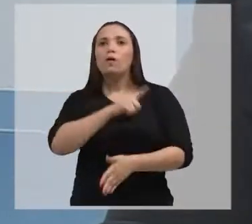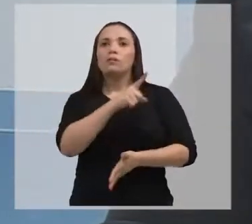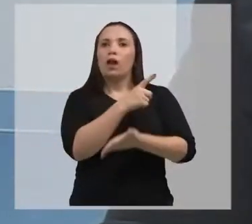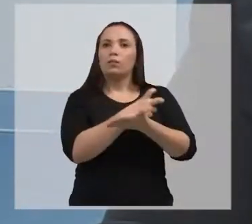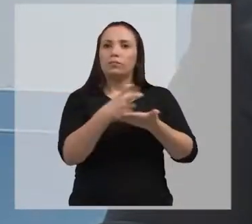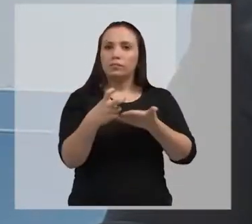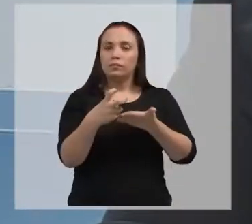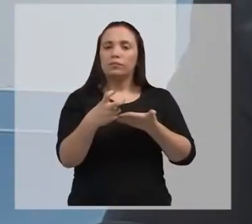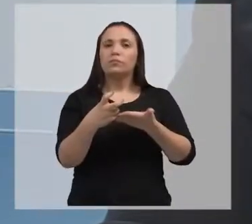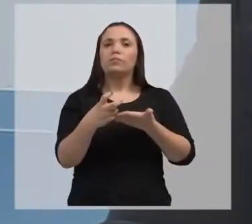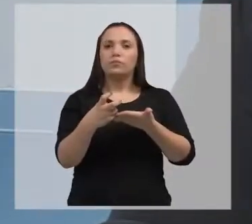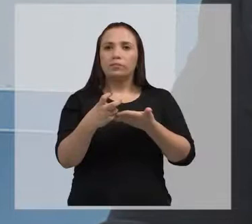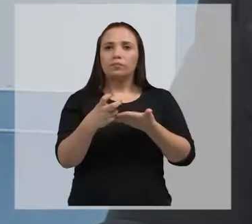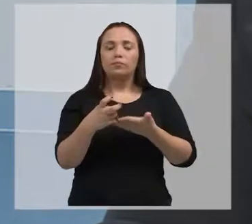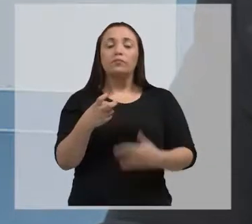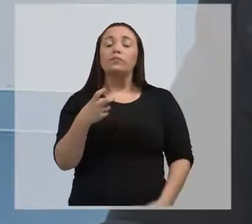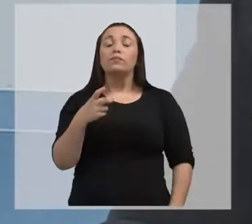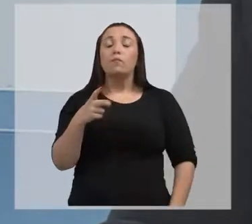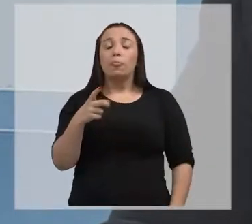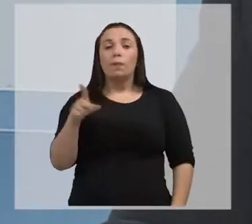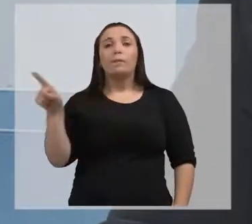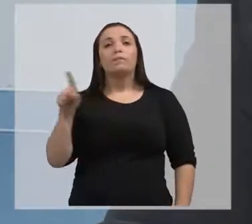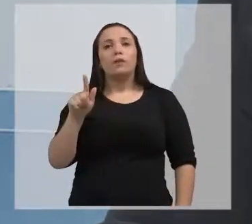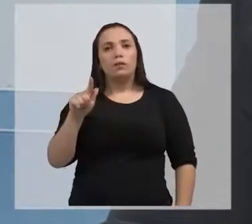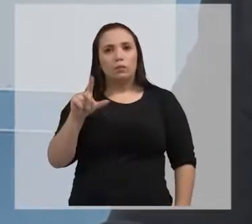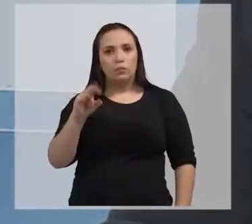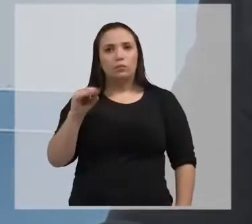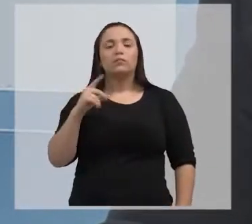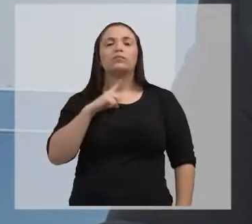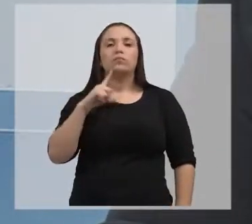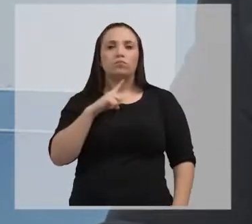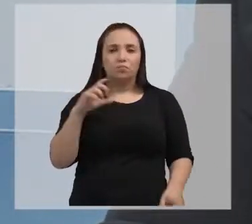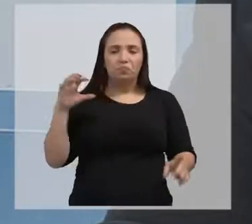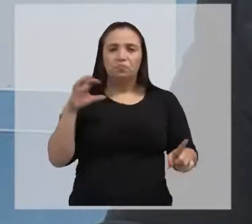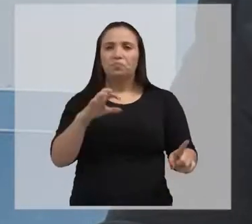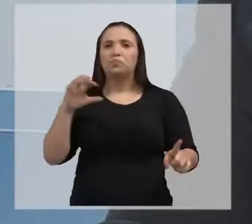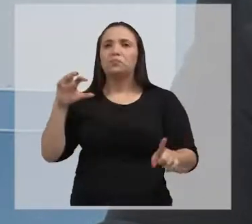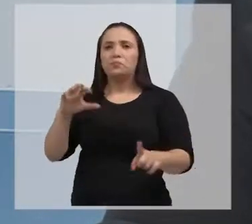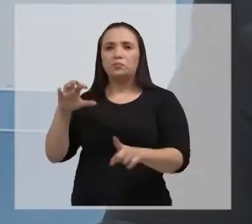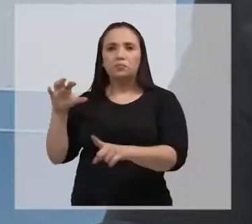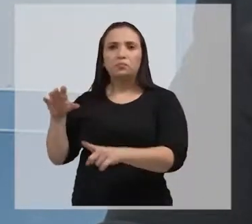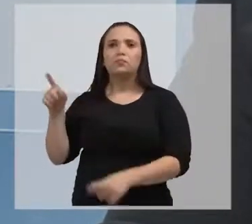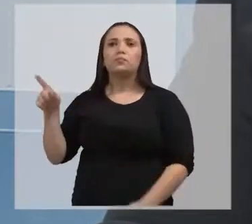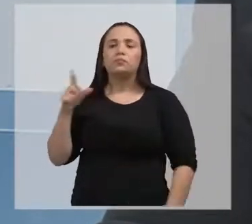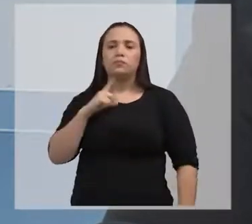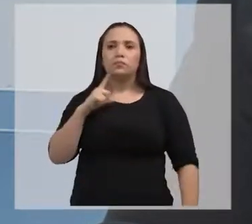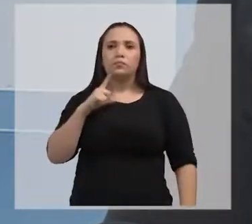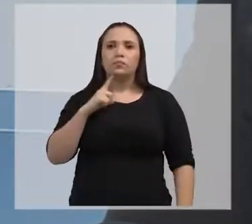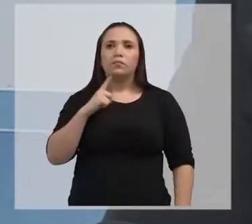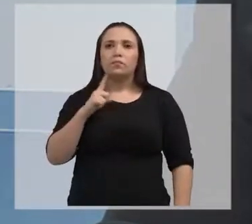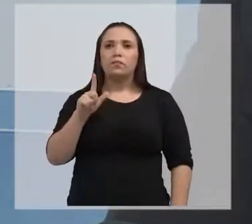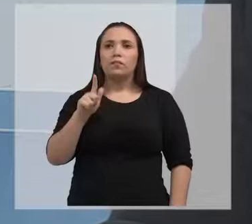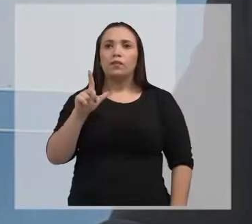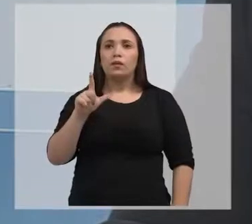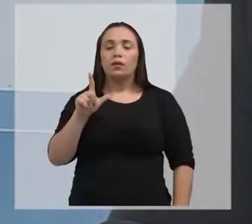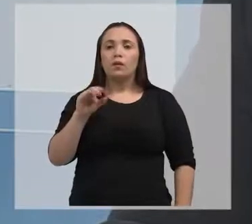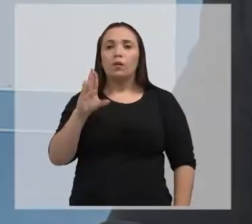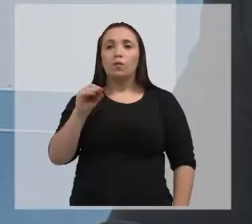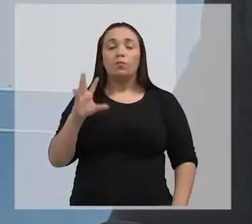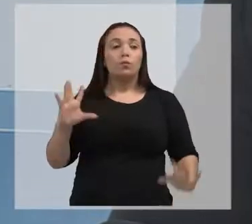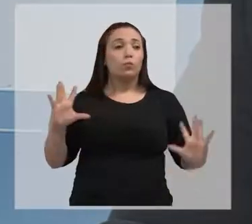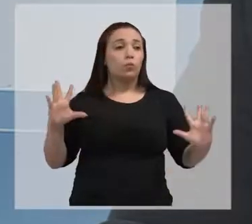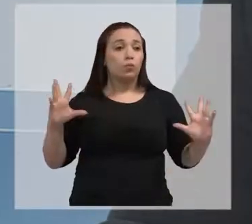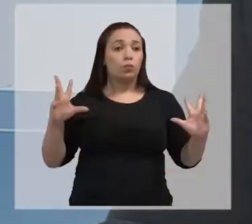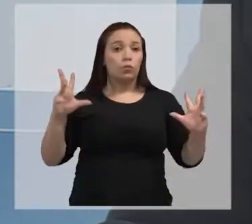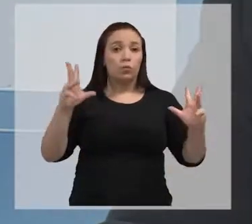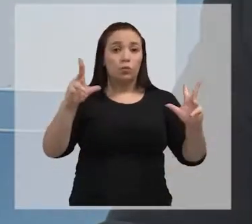tribunal, e que tem a ver também a Globo com isso, totalmente com isso, a Globo passou a destruir todos que